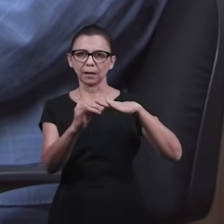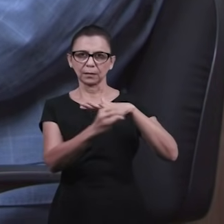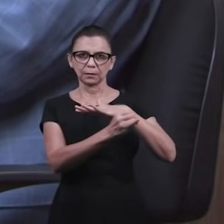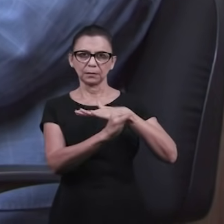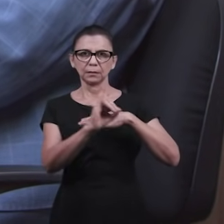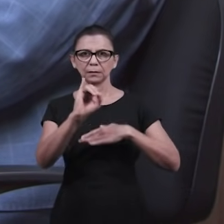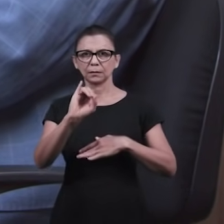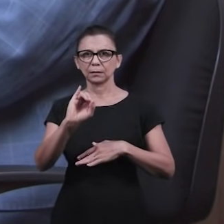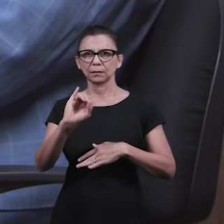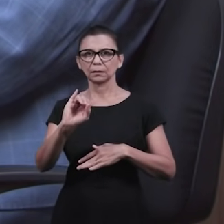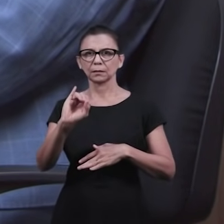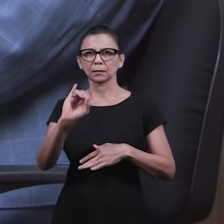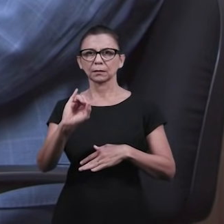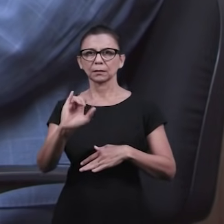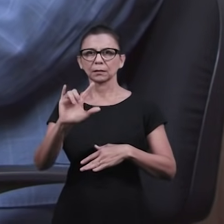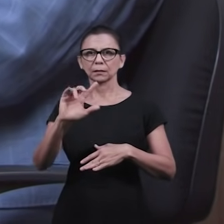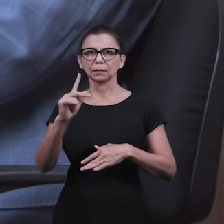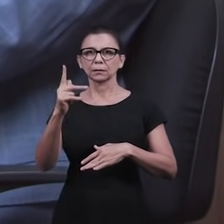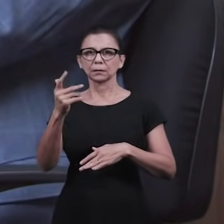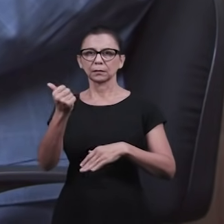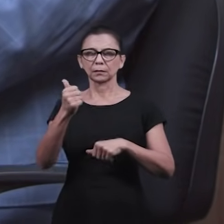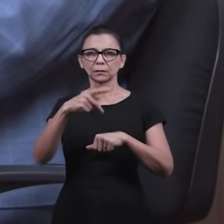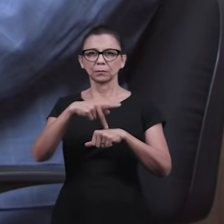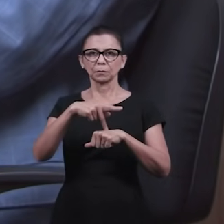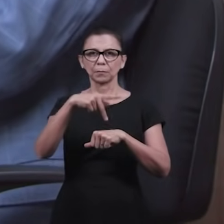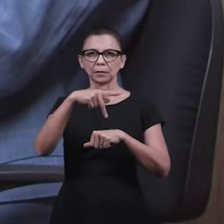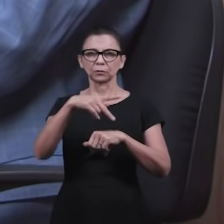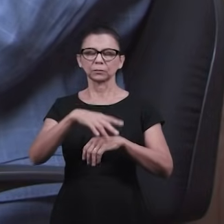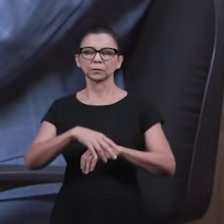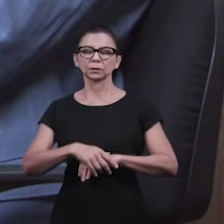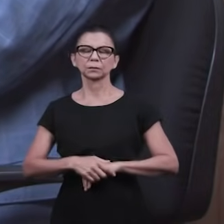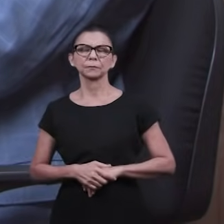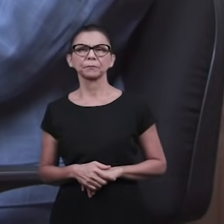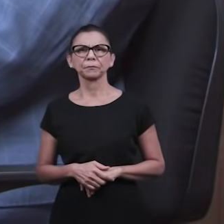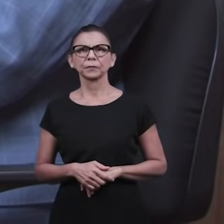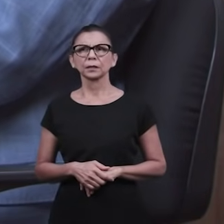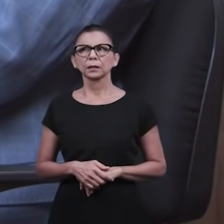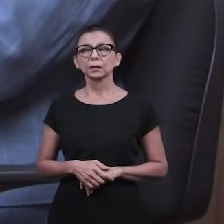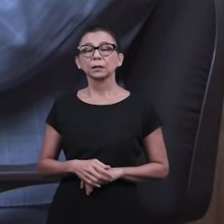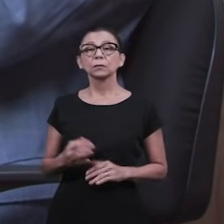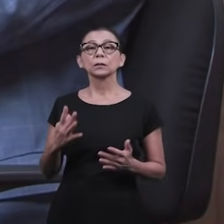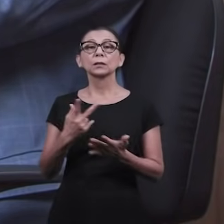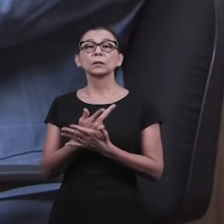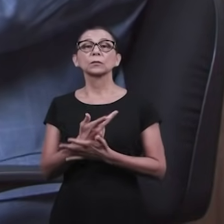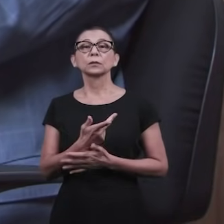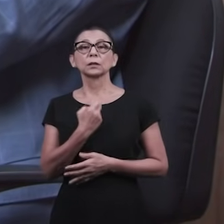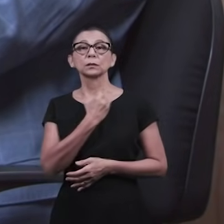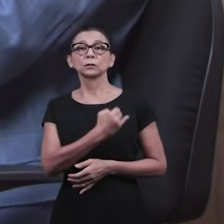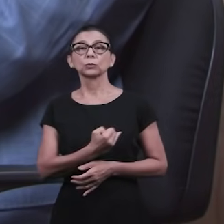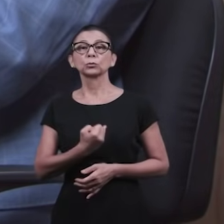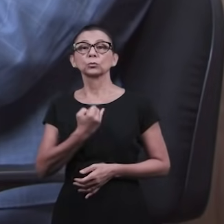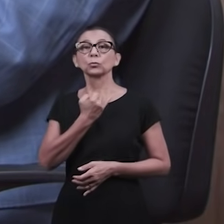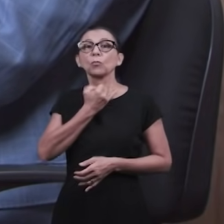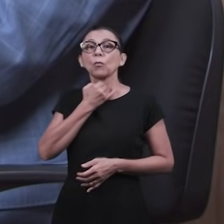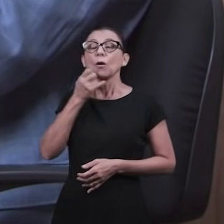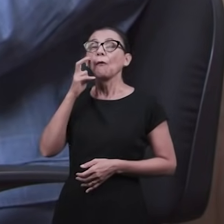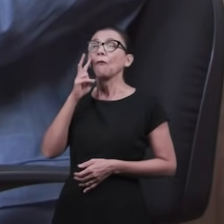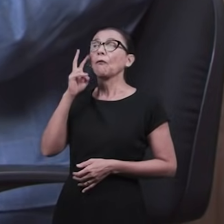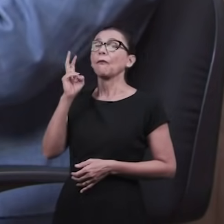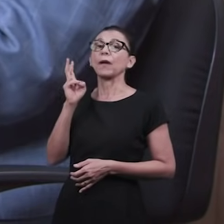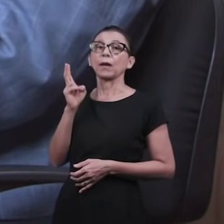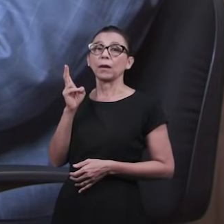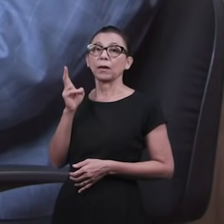Jesus se revela a João, o que acontece? Então, a visão daquele varão, que era